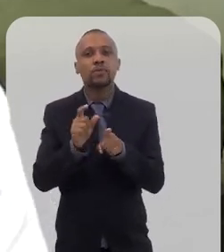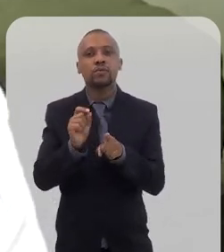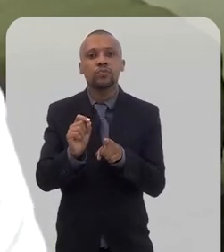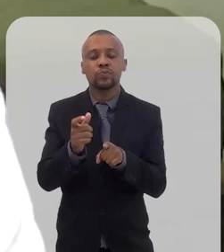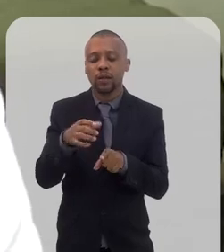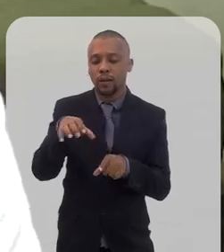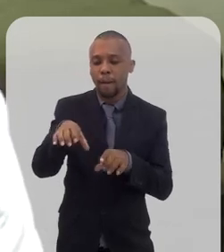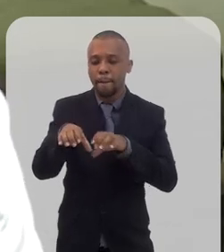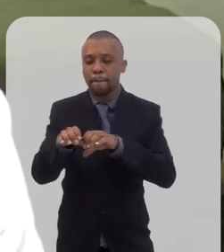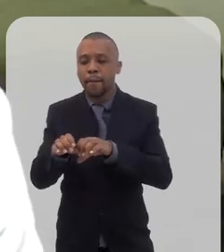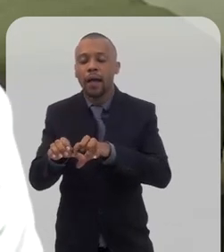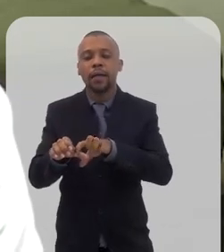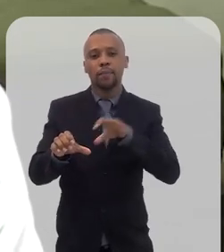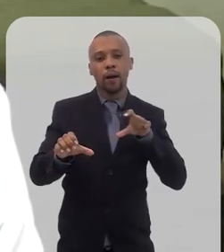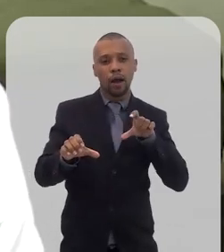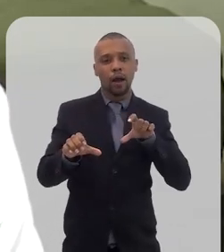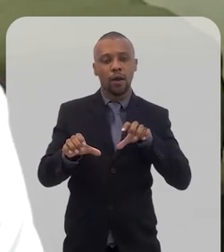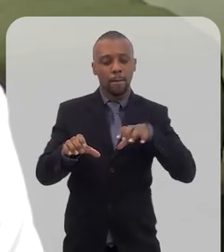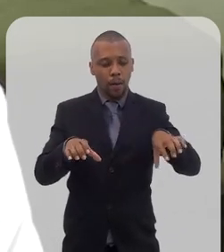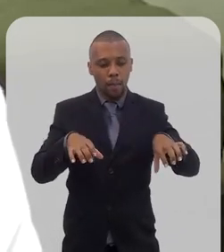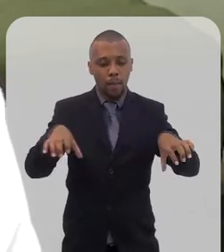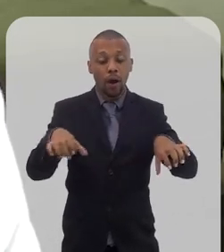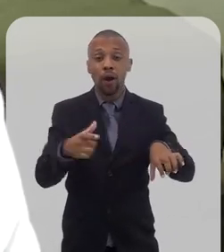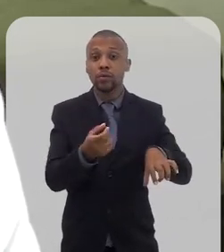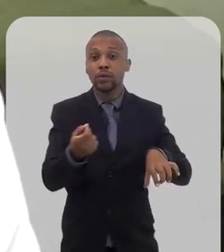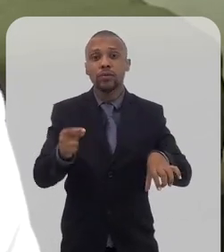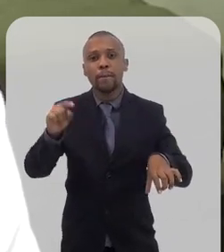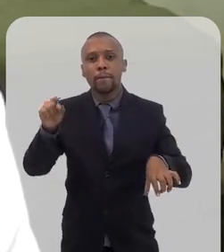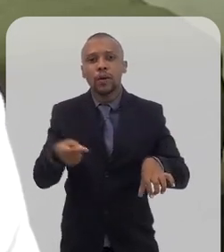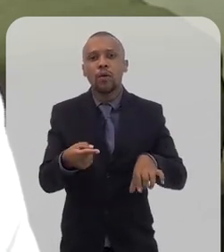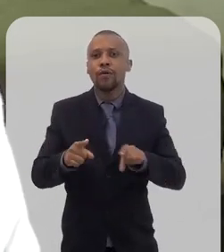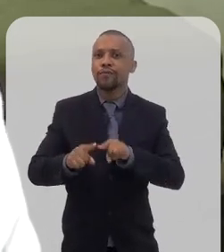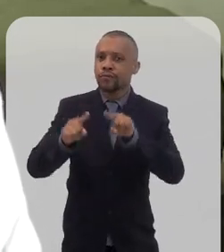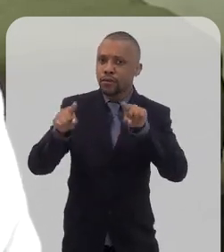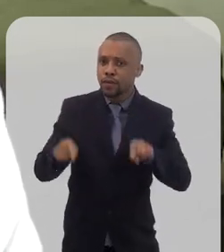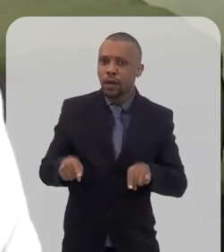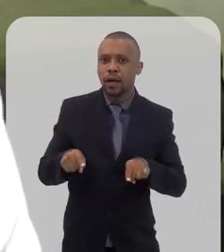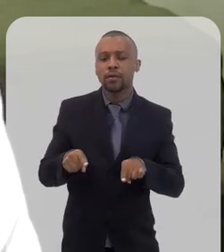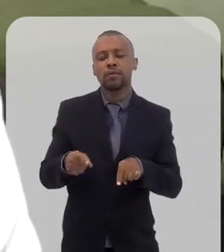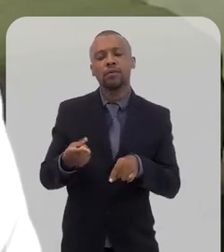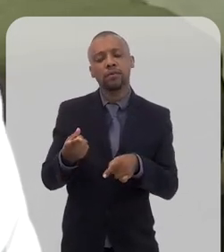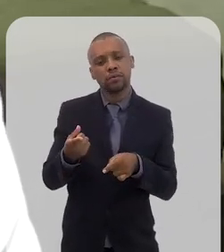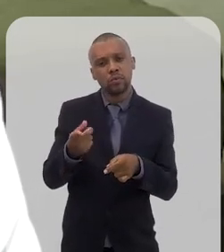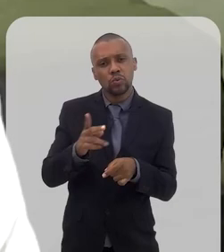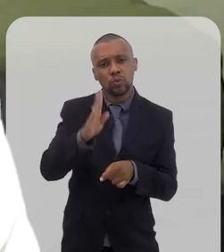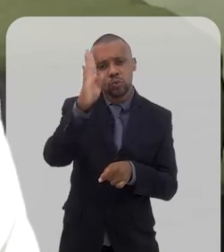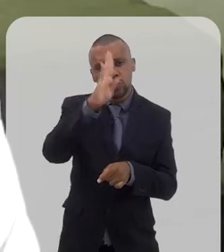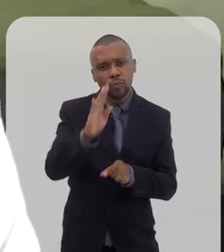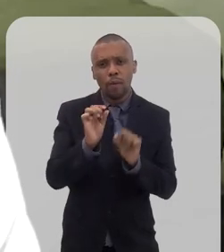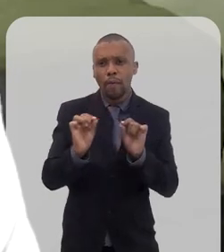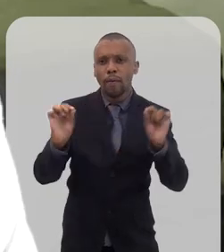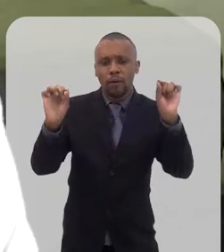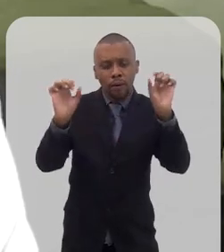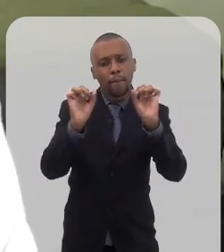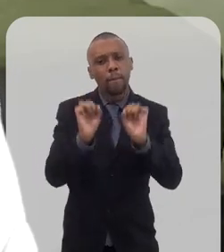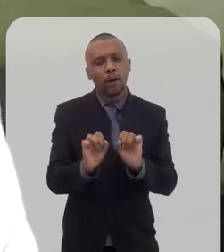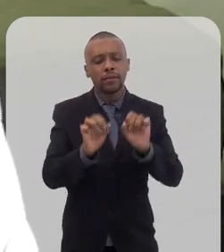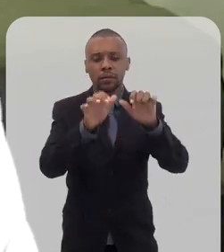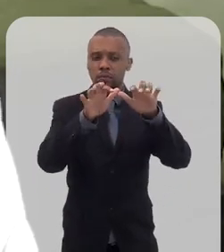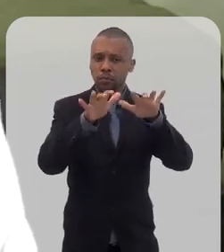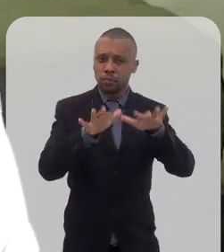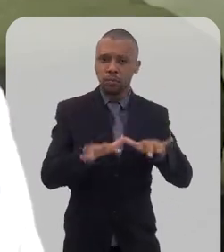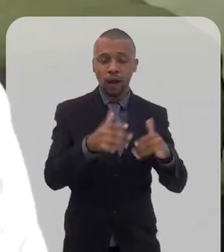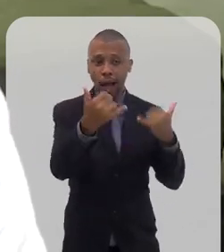a descentralização, né? Nós estamos falando de quase 200 mil recenseadores no país que vão poder transmitir os dados